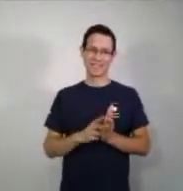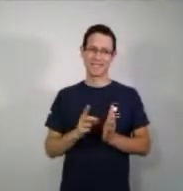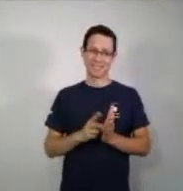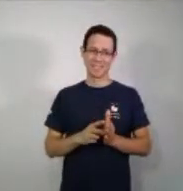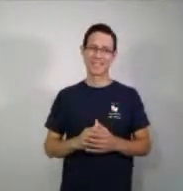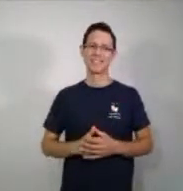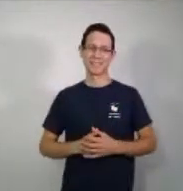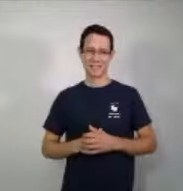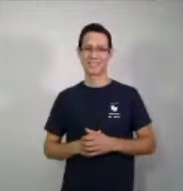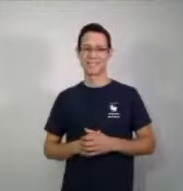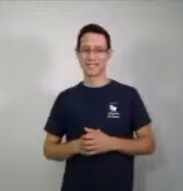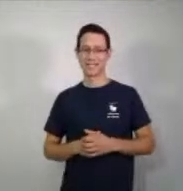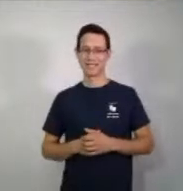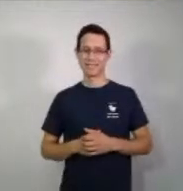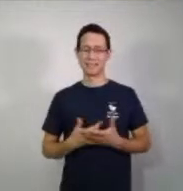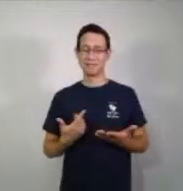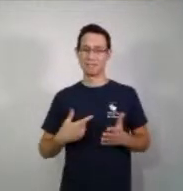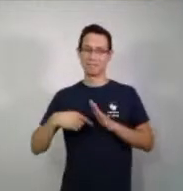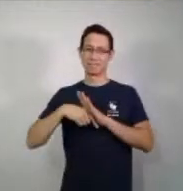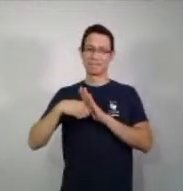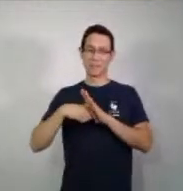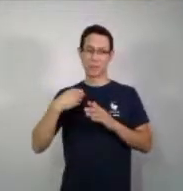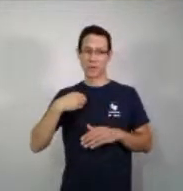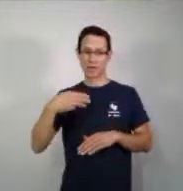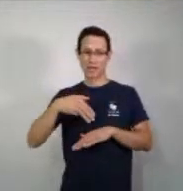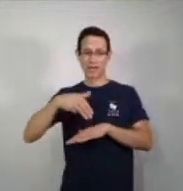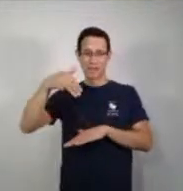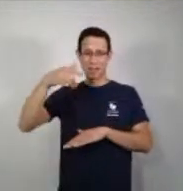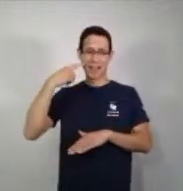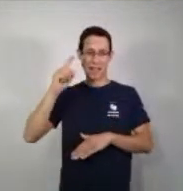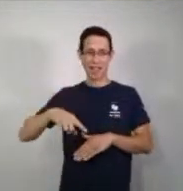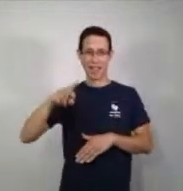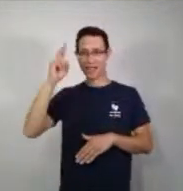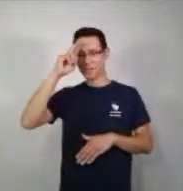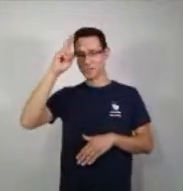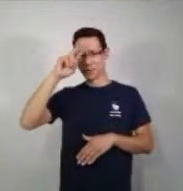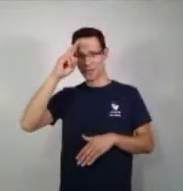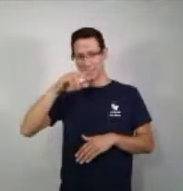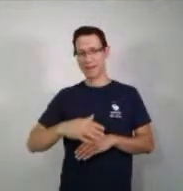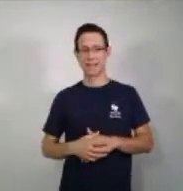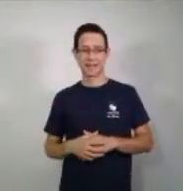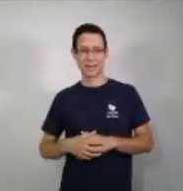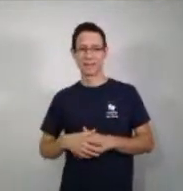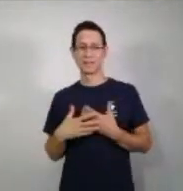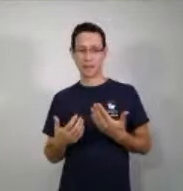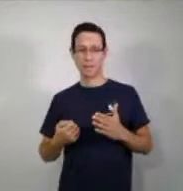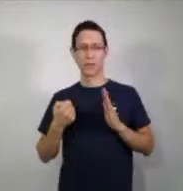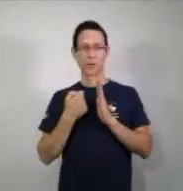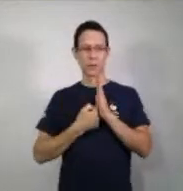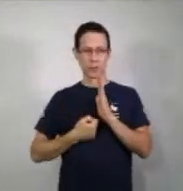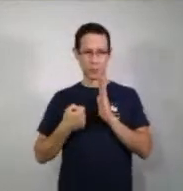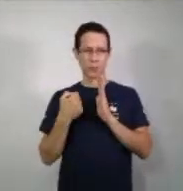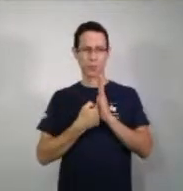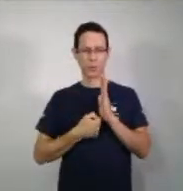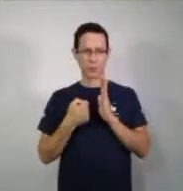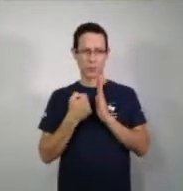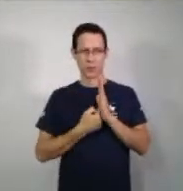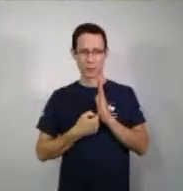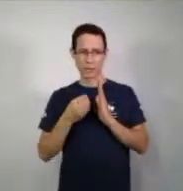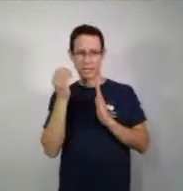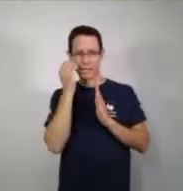Eu me considero historiadora porque eu fiz meu mestrado em história. Então, assim, a gente lutar, valorizar